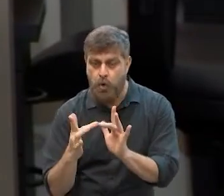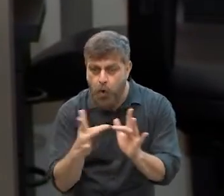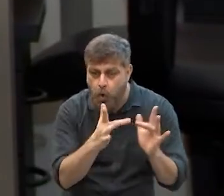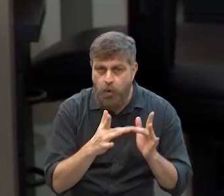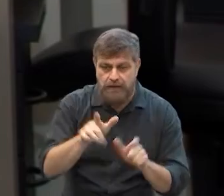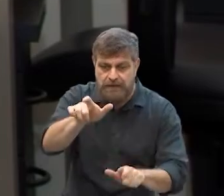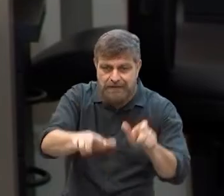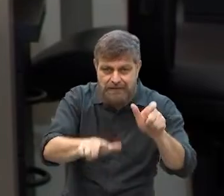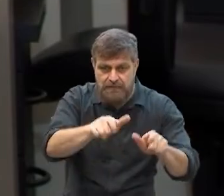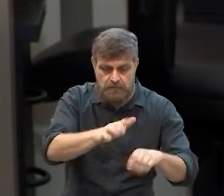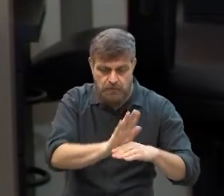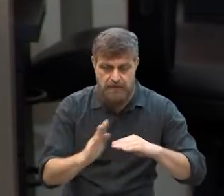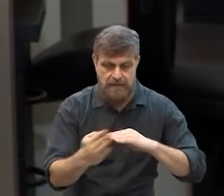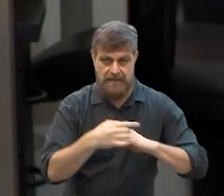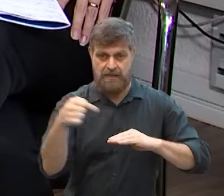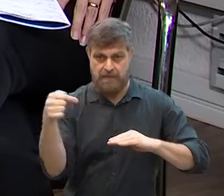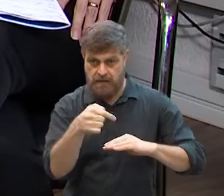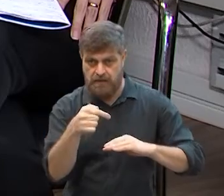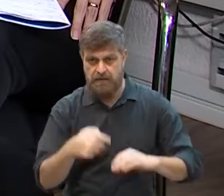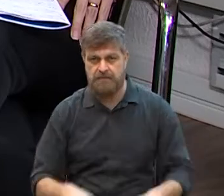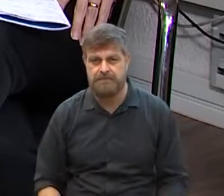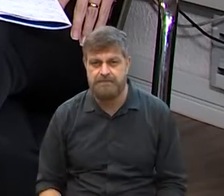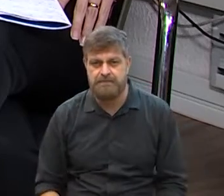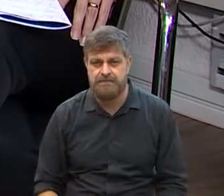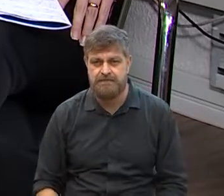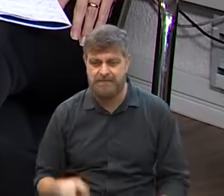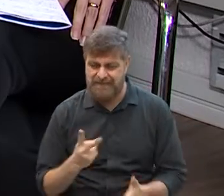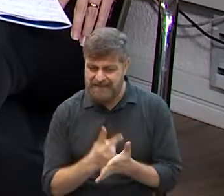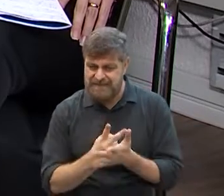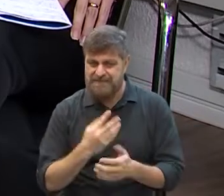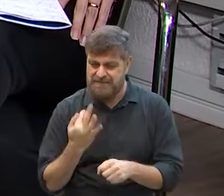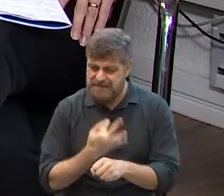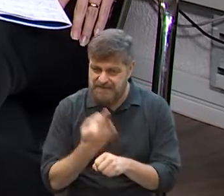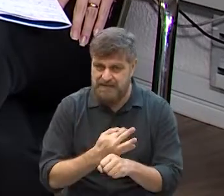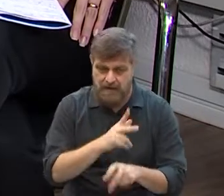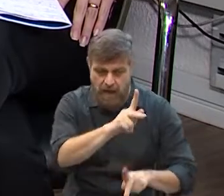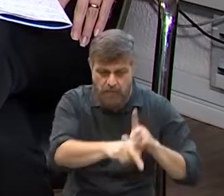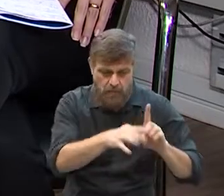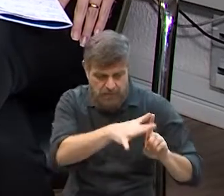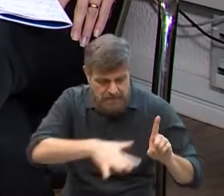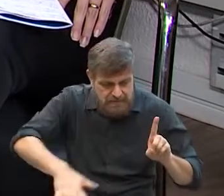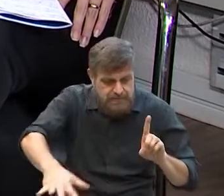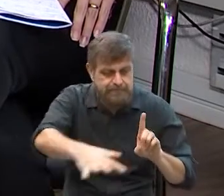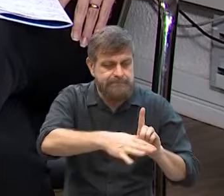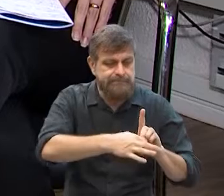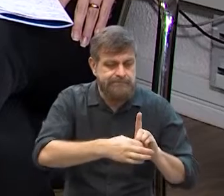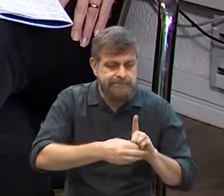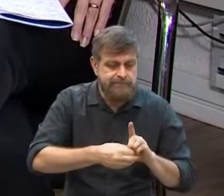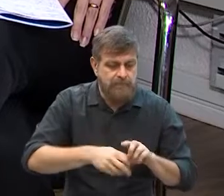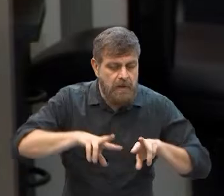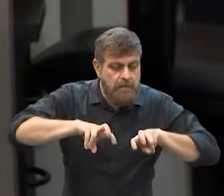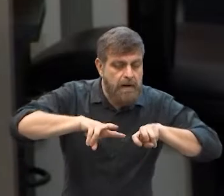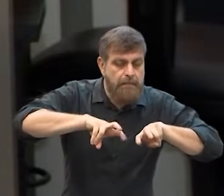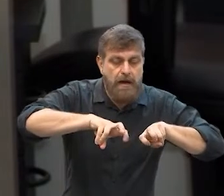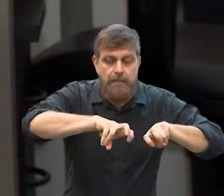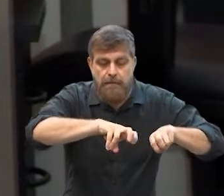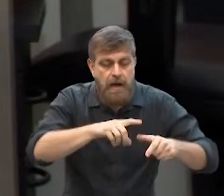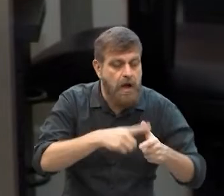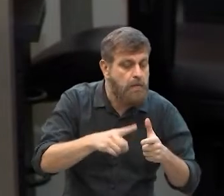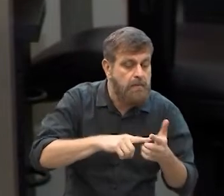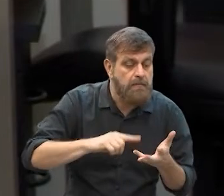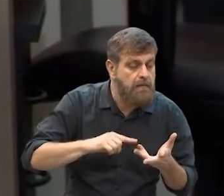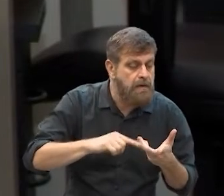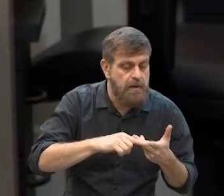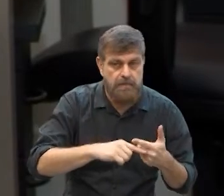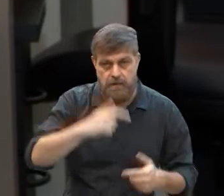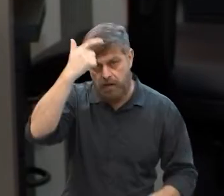vários moradores ali da região Ouro Verde. O senhor sempre tenta, né, estar em contato com a população, conhecer o problema de perto? Com certeza, acho que